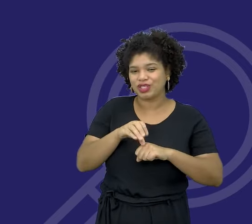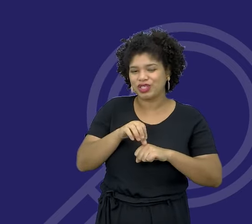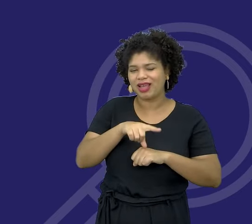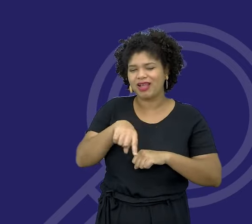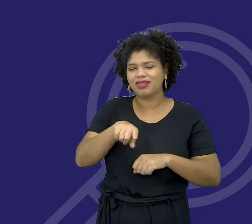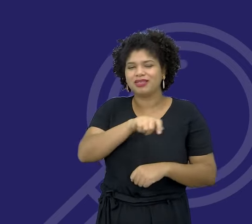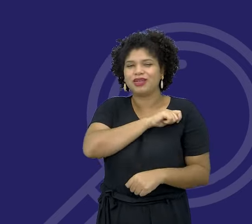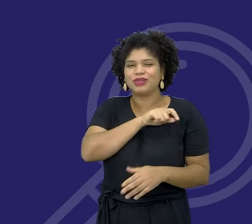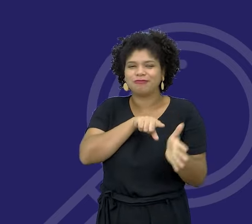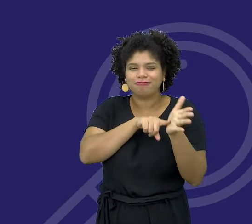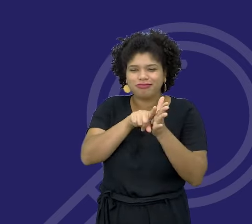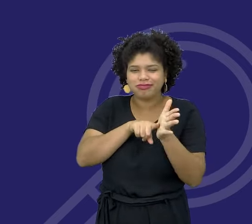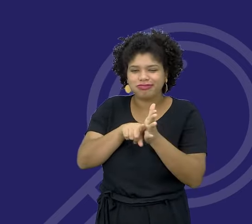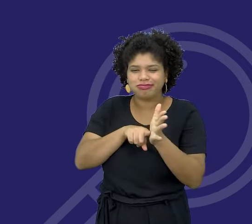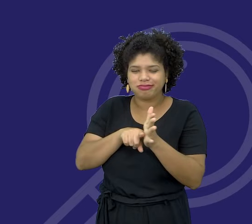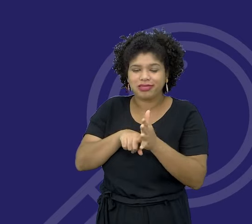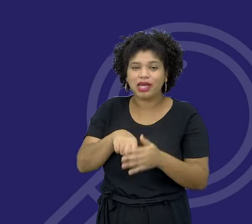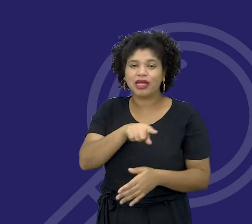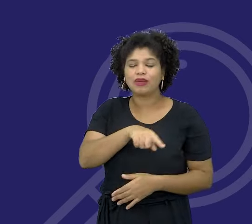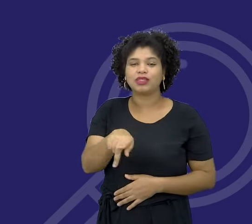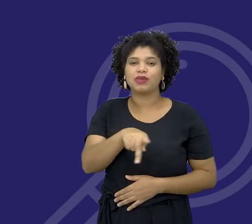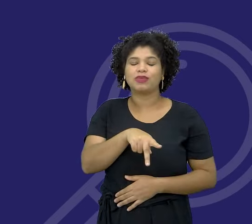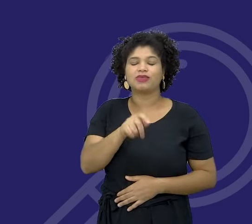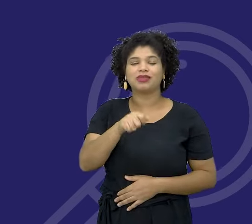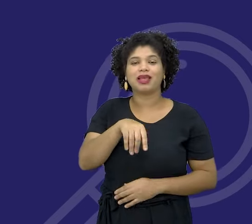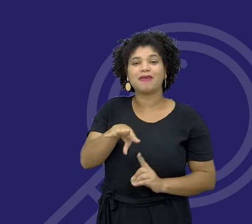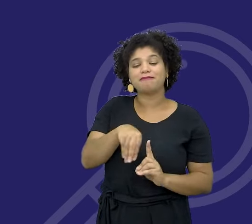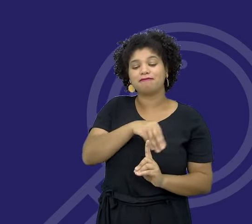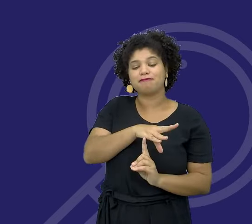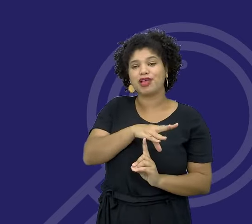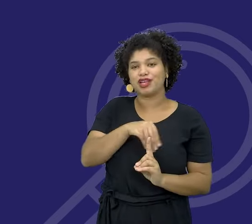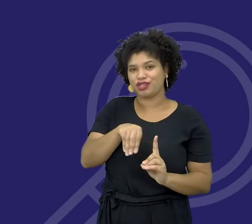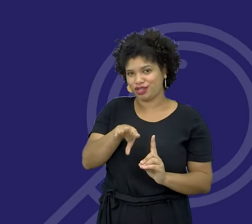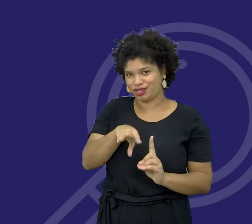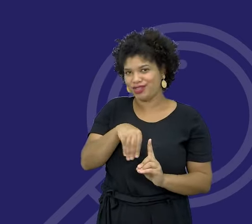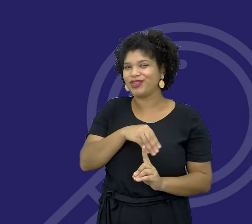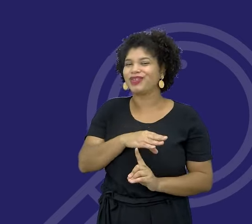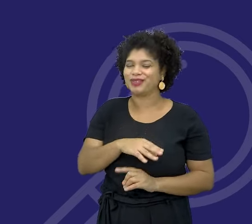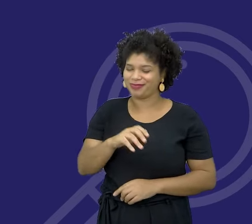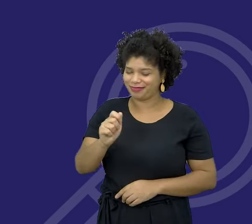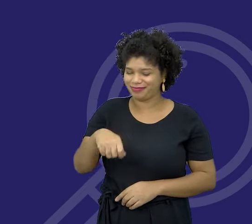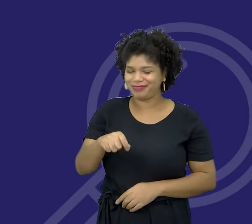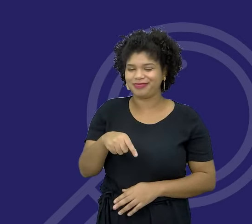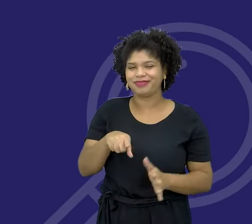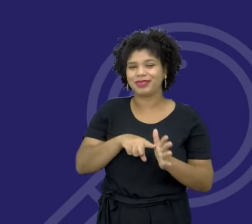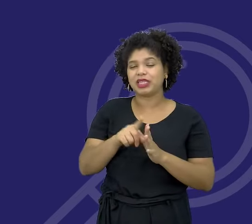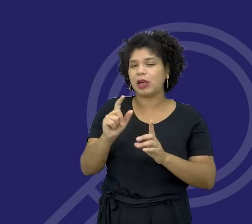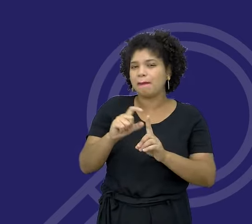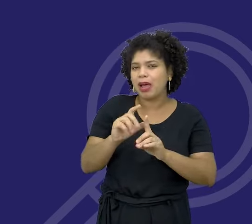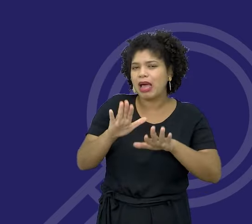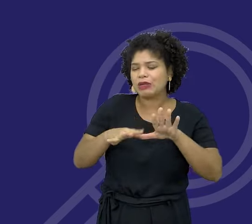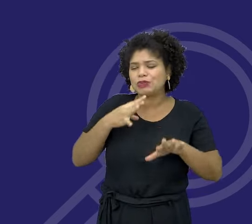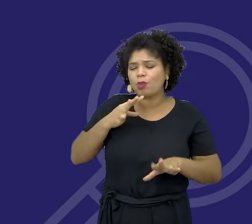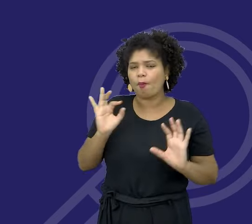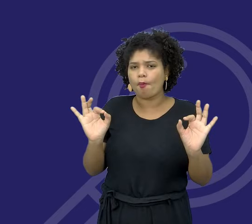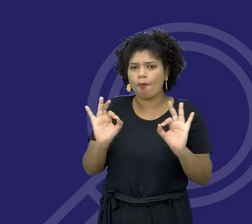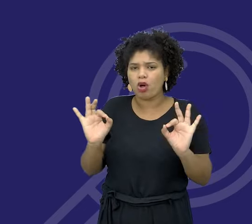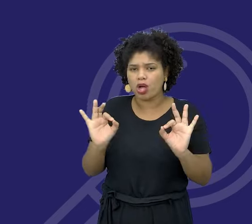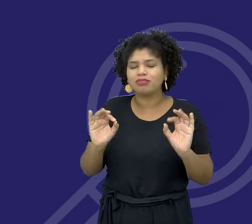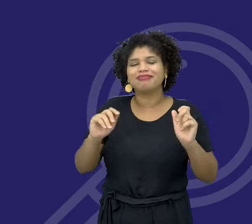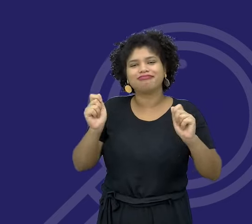pesquisarem. E você, professor, ser o mediador dessa pesquisa. Deixe eles pesquisarem aquela palavra que eles